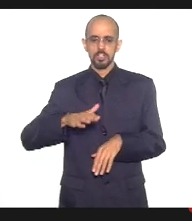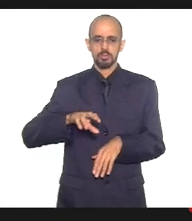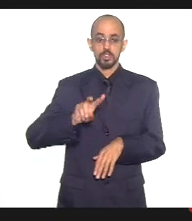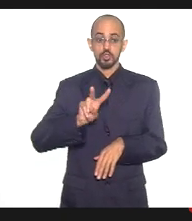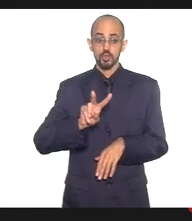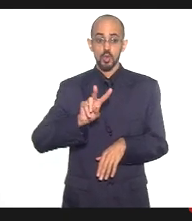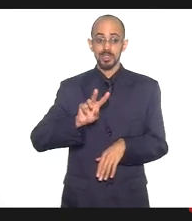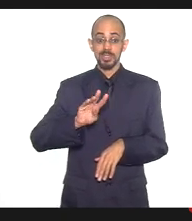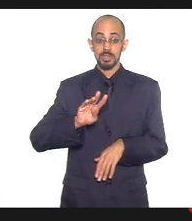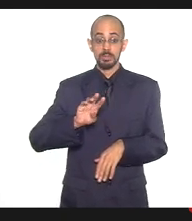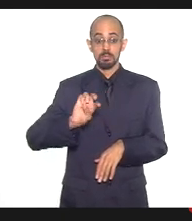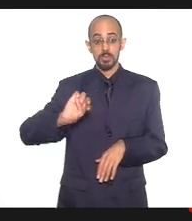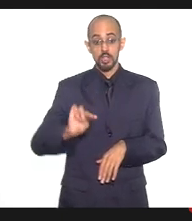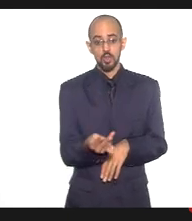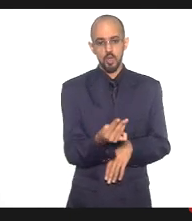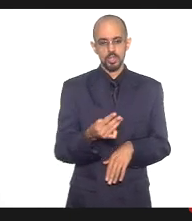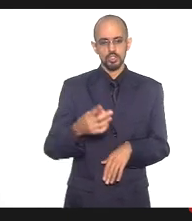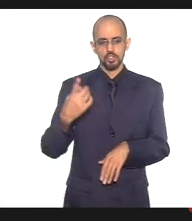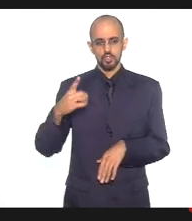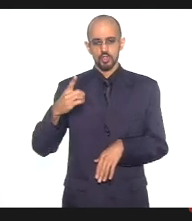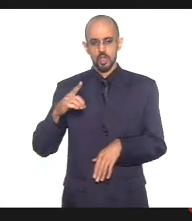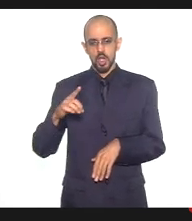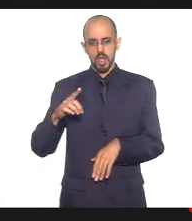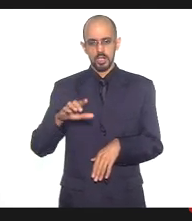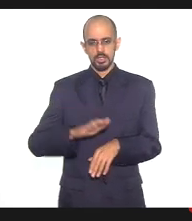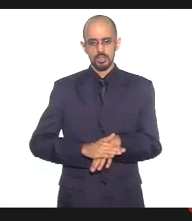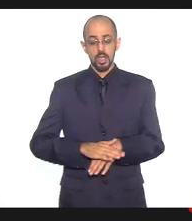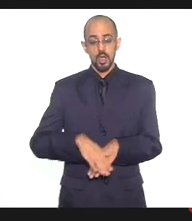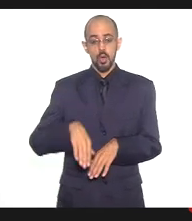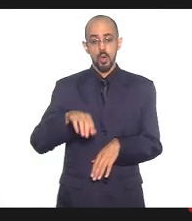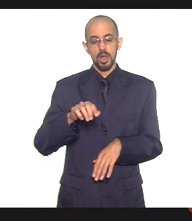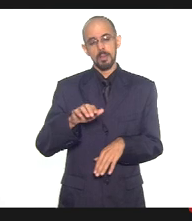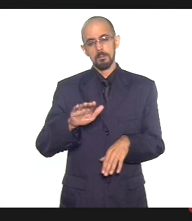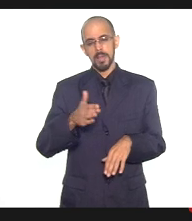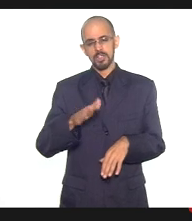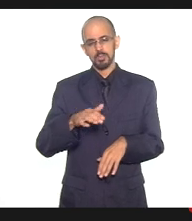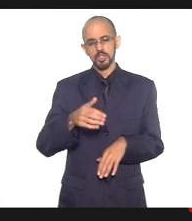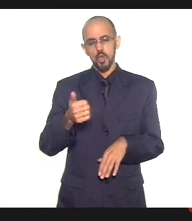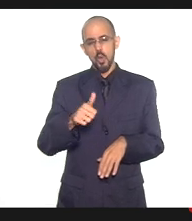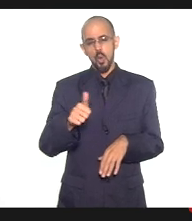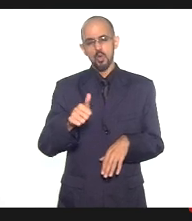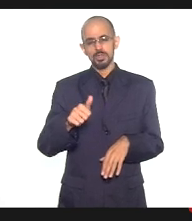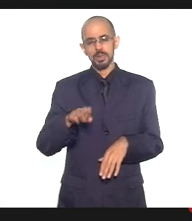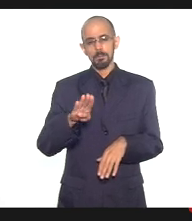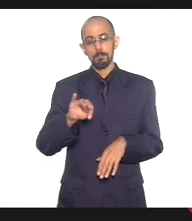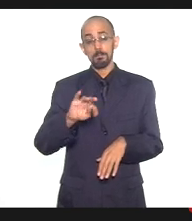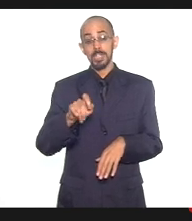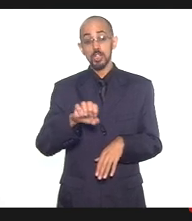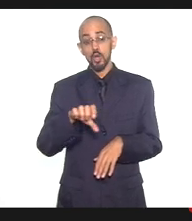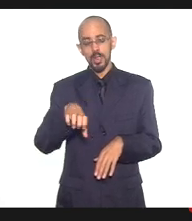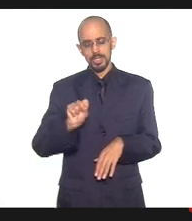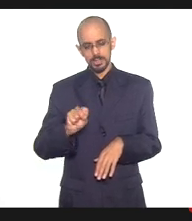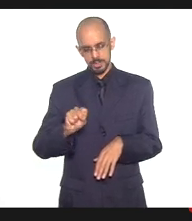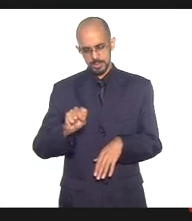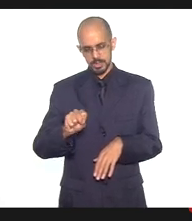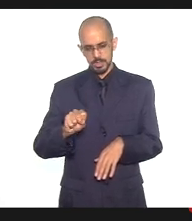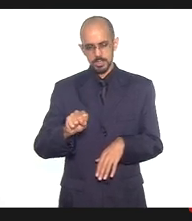aqui no Brasil, que representa algo em torno de R$11 bilhões por ano, né? Então, estou falando de uma cifra anual, que é um